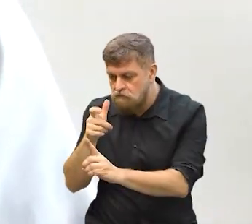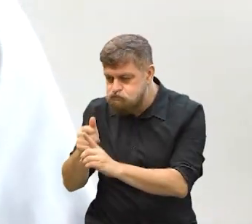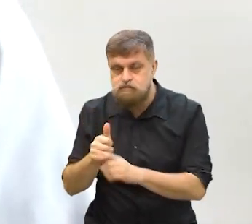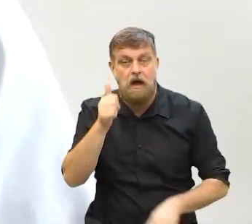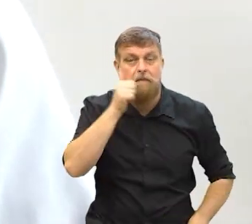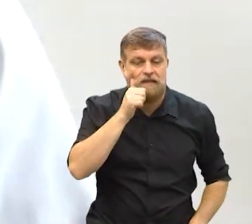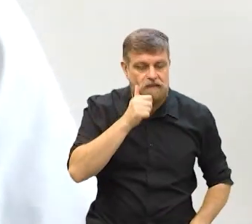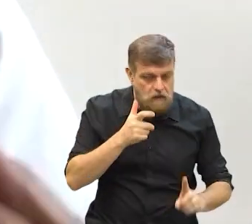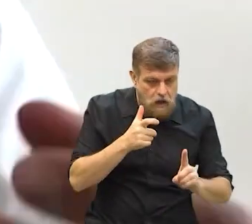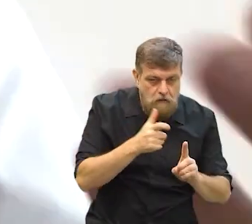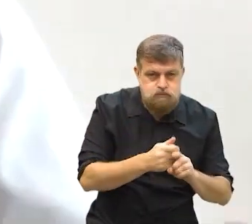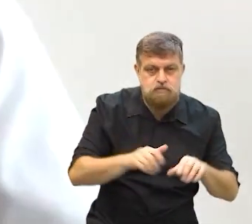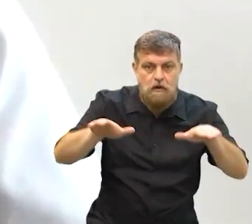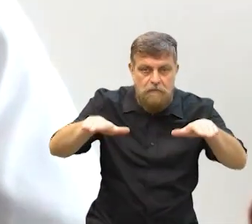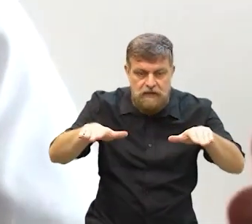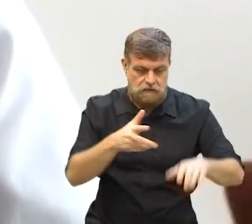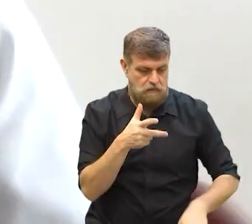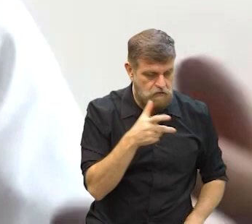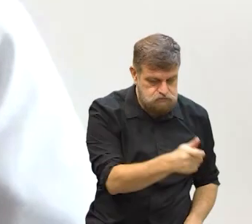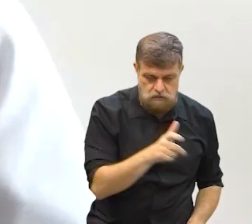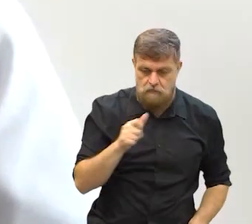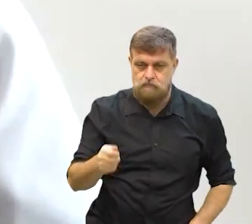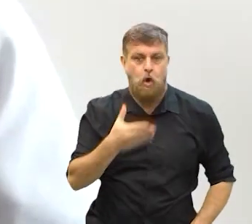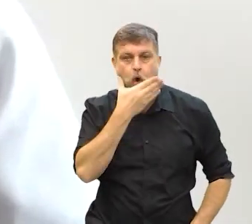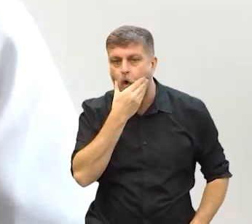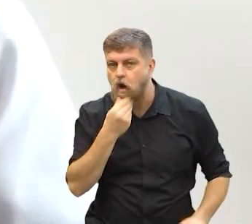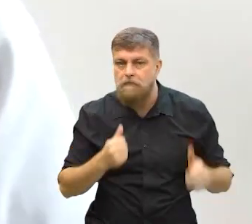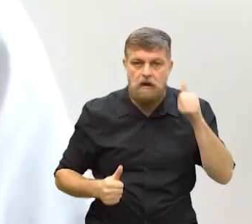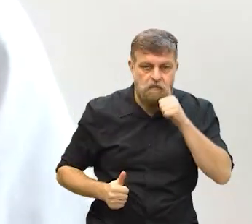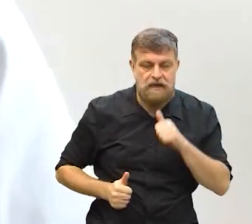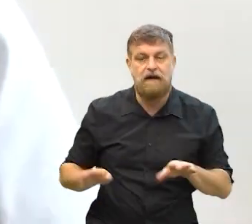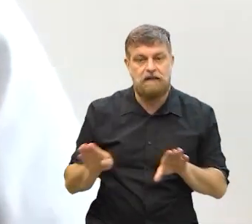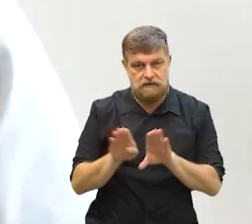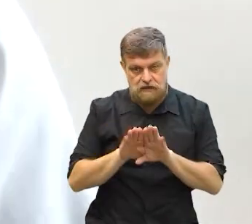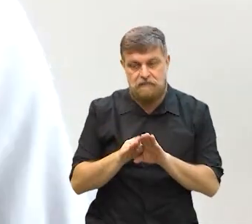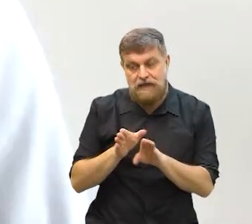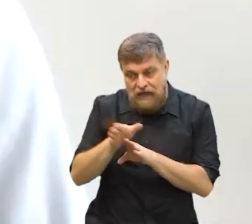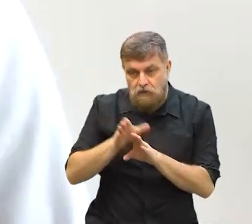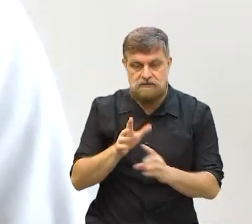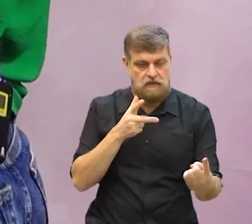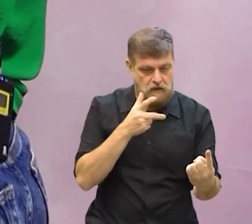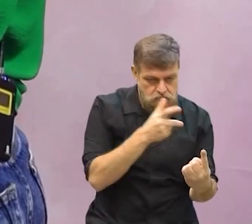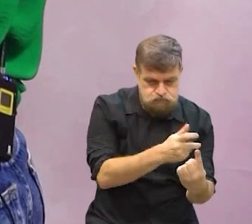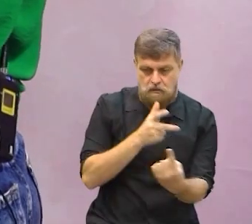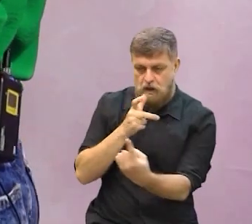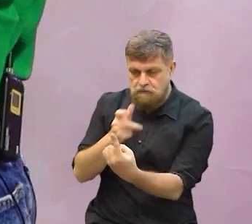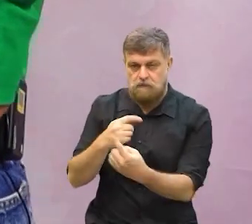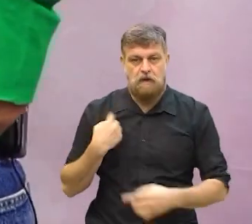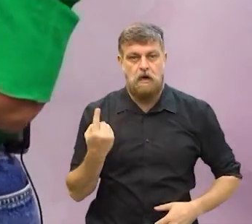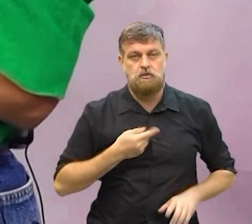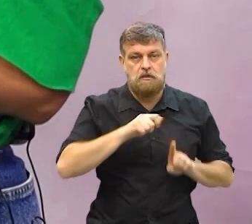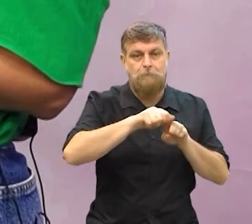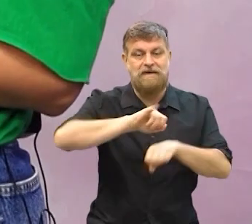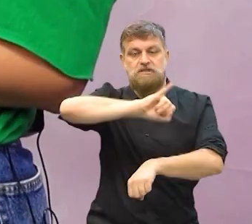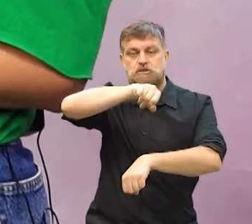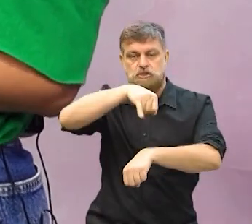nossas meninas, para as nossas filhas, quanto para os nossos filhos. Para tanto o público masculino quanto feminino, a vacina ela é recomendável. A gente está aí no mês